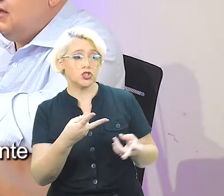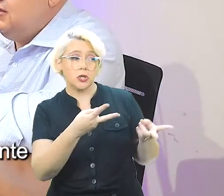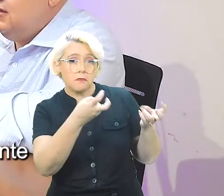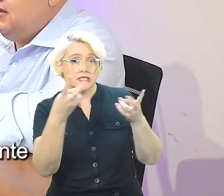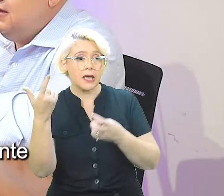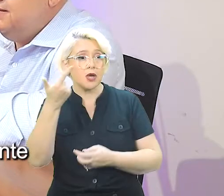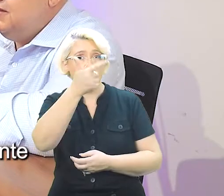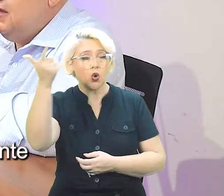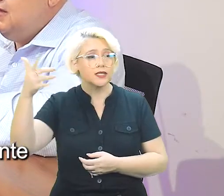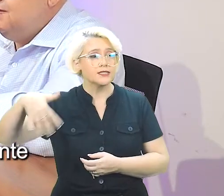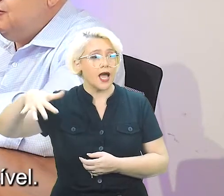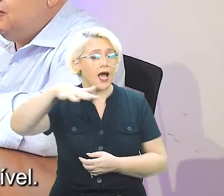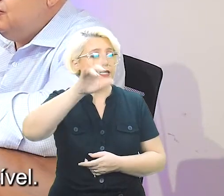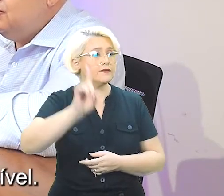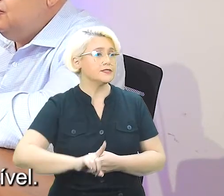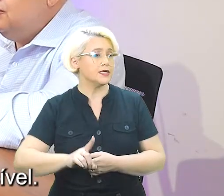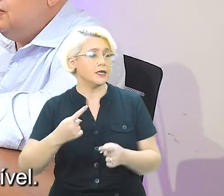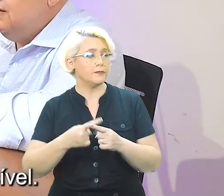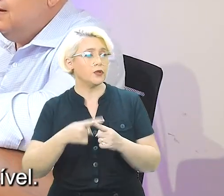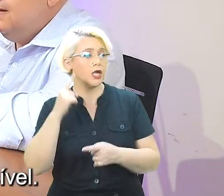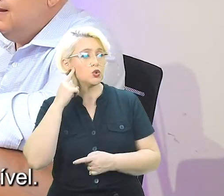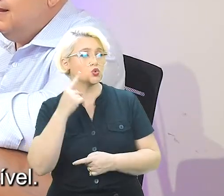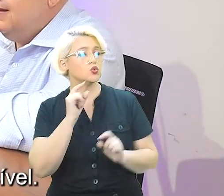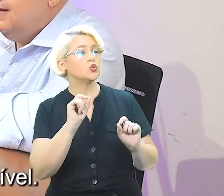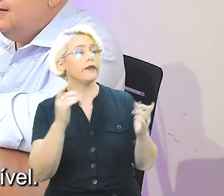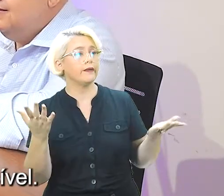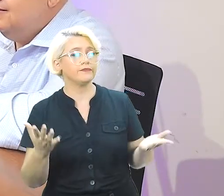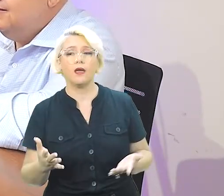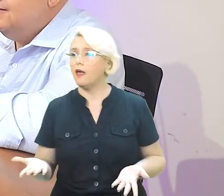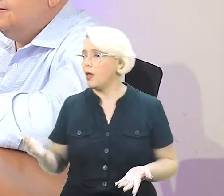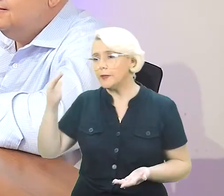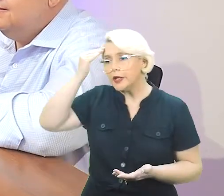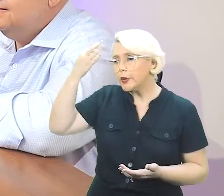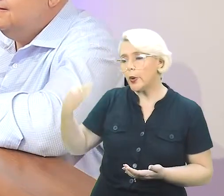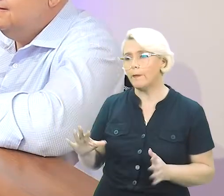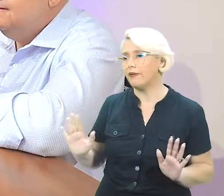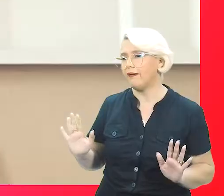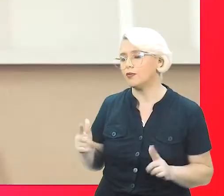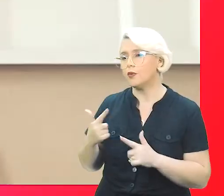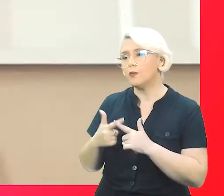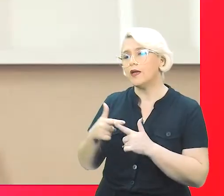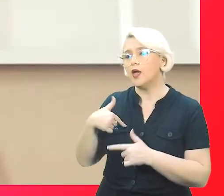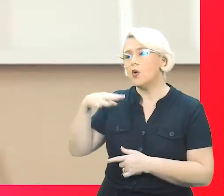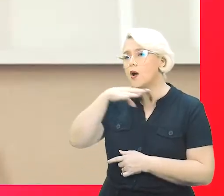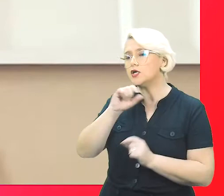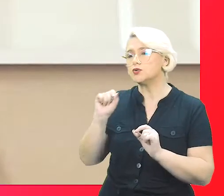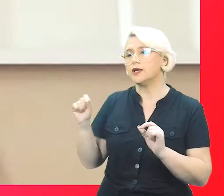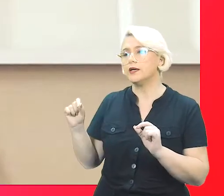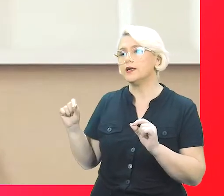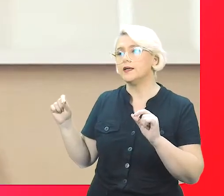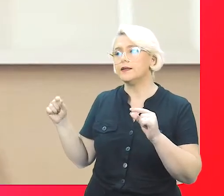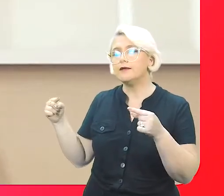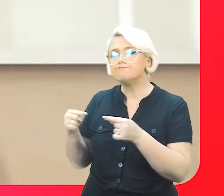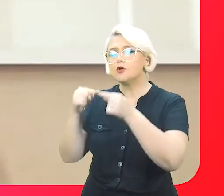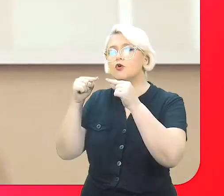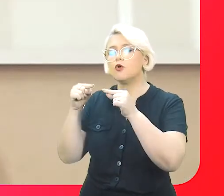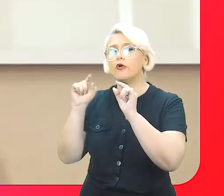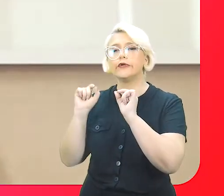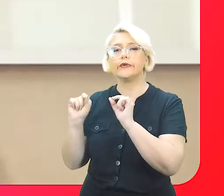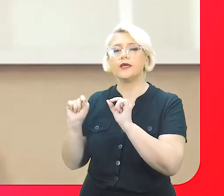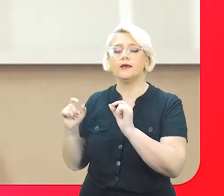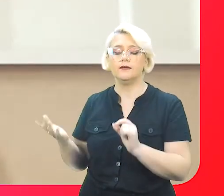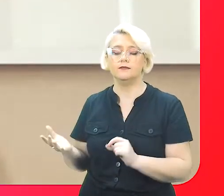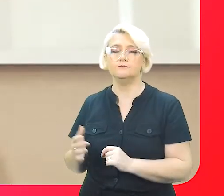nas outras áreas da deficiência. Porque os surdos... É uma coisa incompreensível, mas eu acho que tem a ver